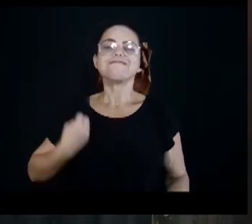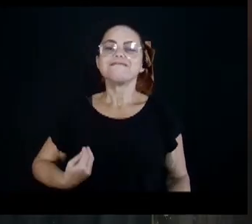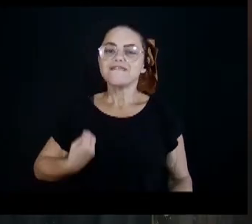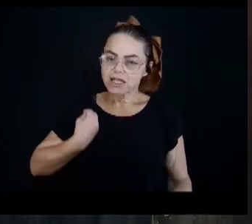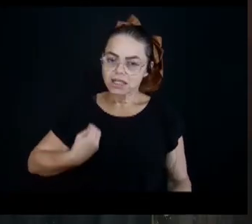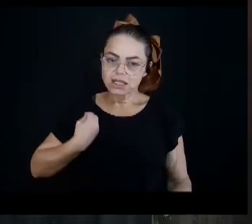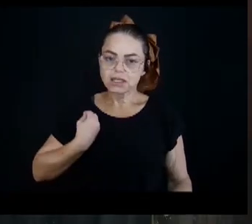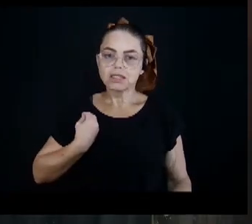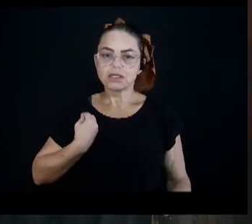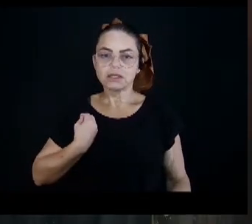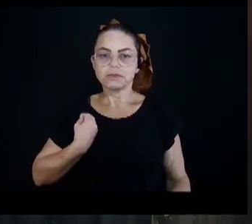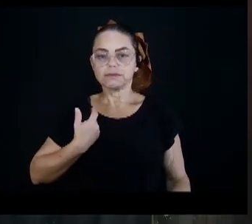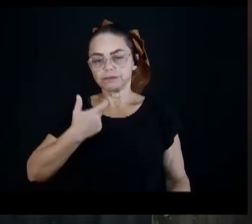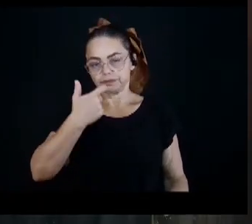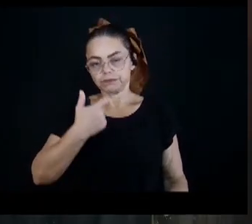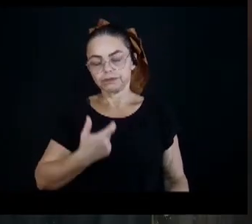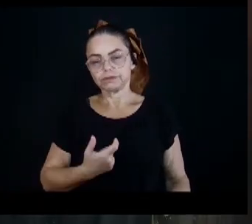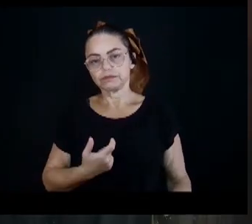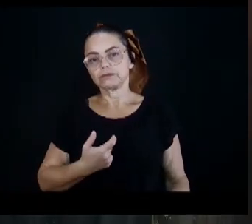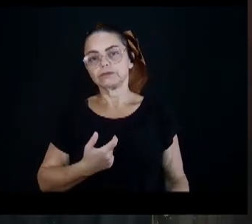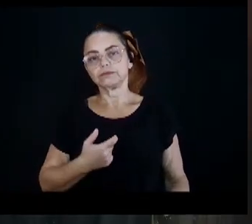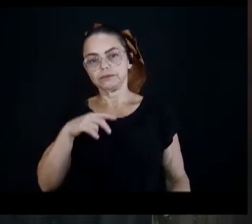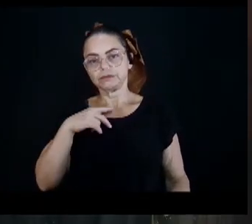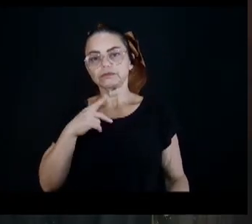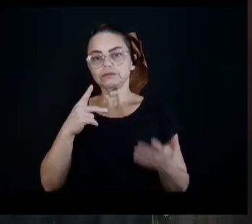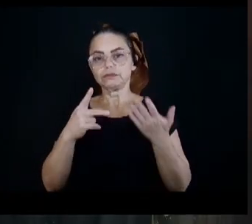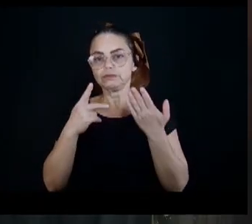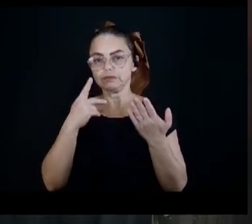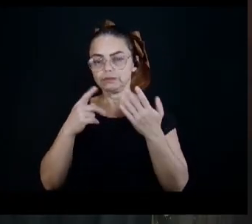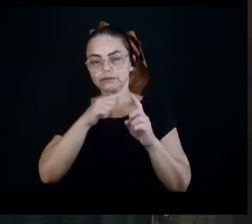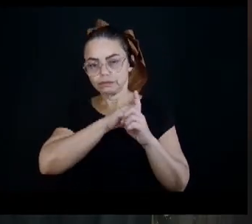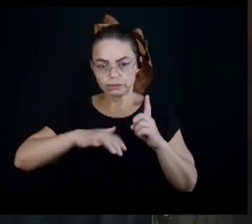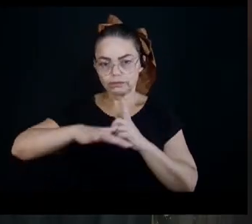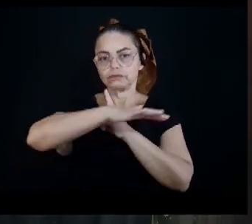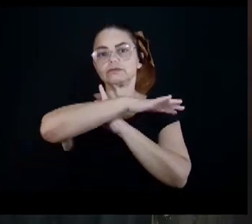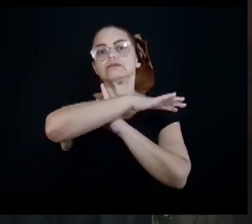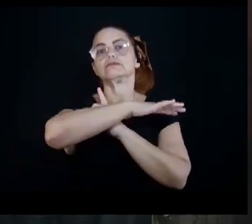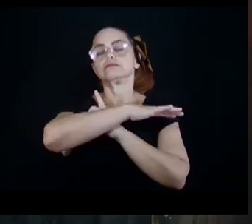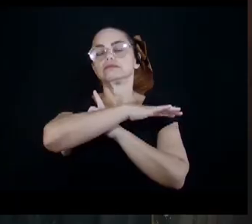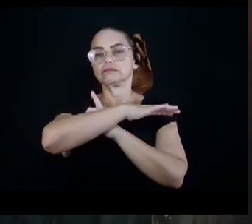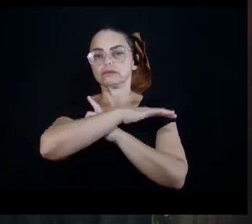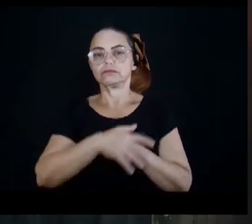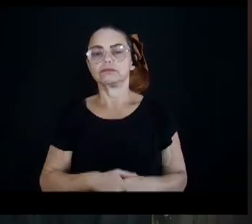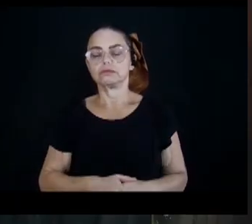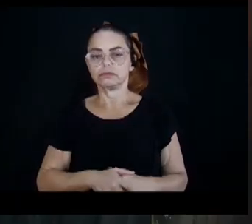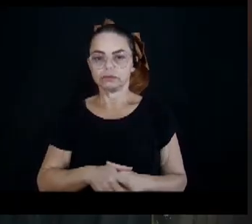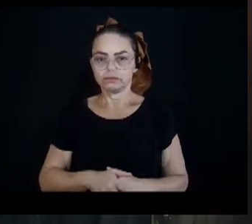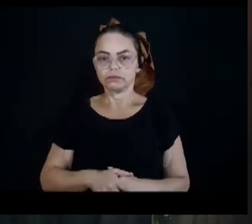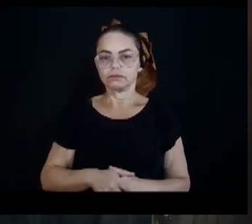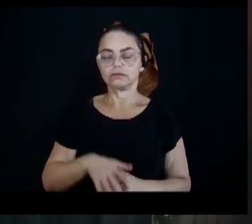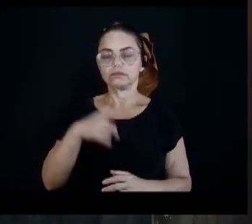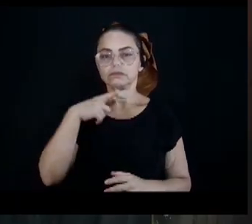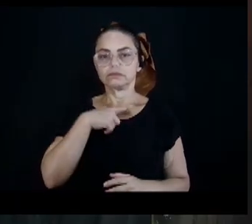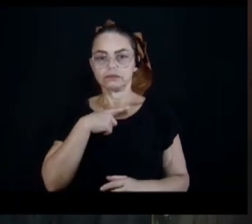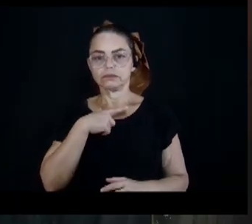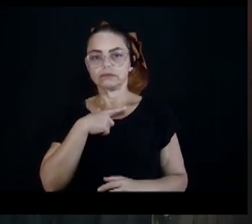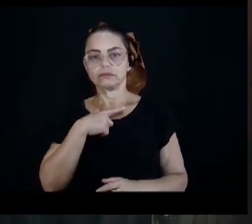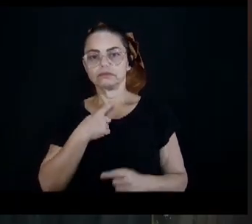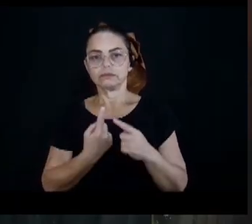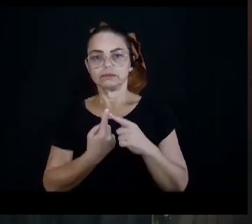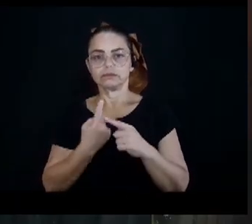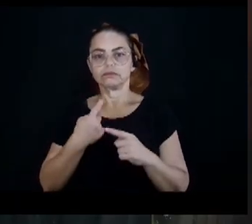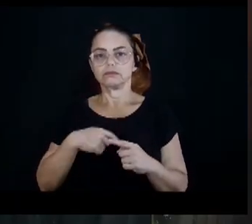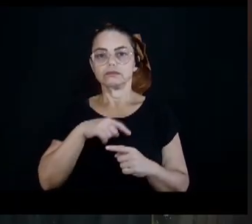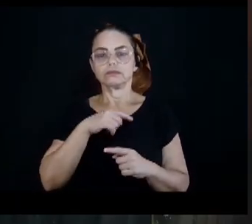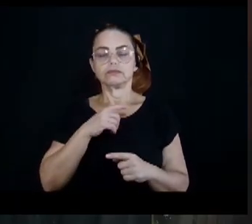seres biopsicossociais, né? Voltamos a dizer aqui. Então, assim, nós temos um entorno de onde eu vim, para